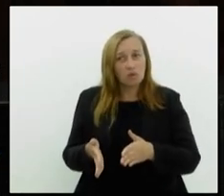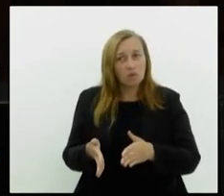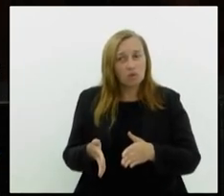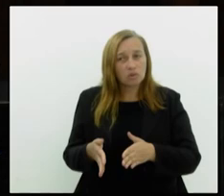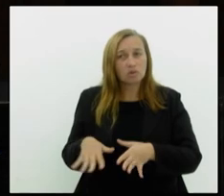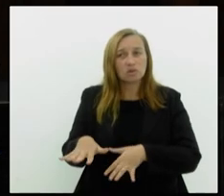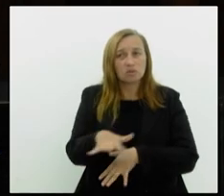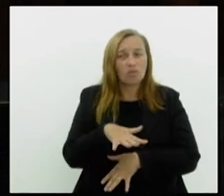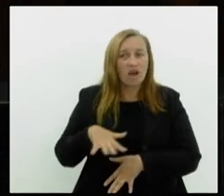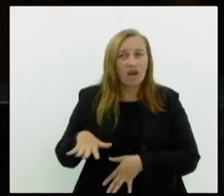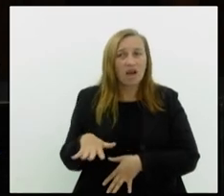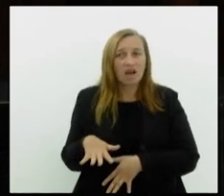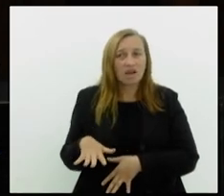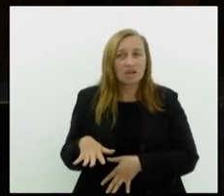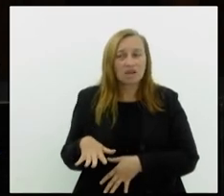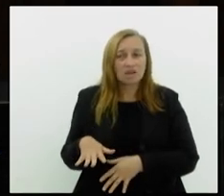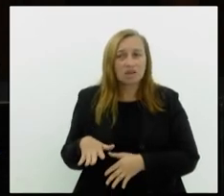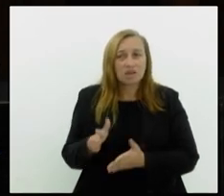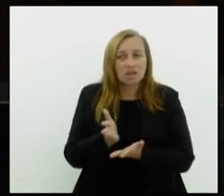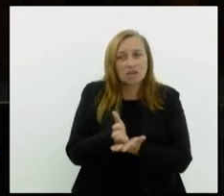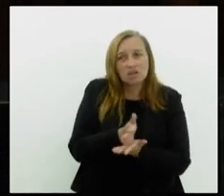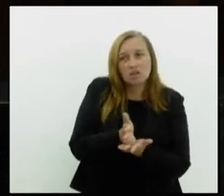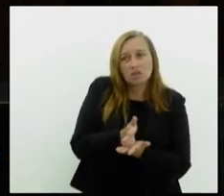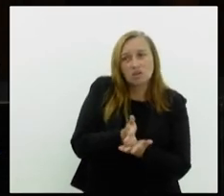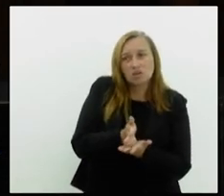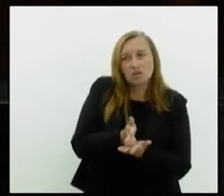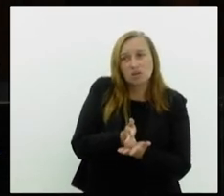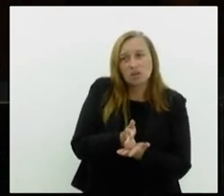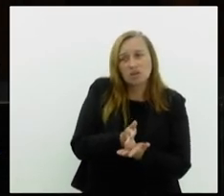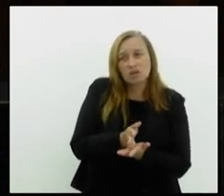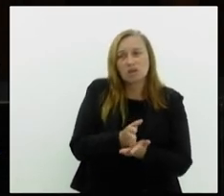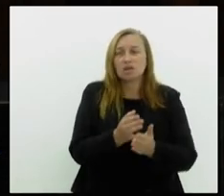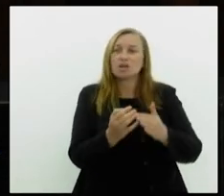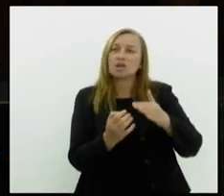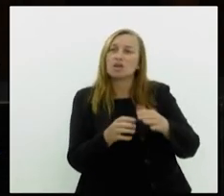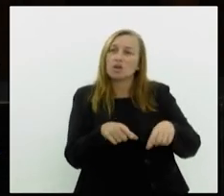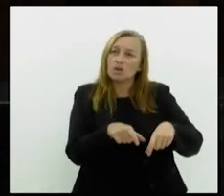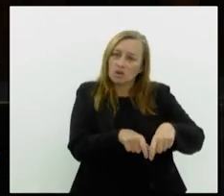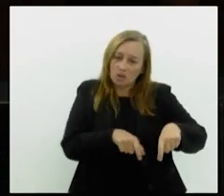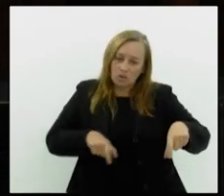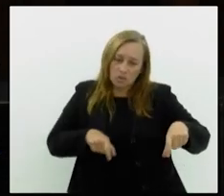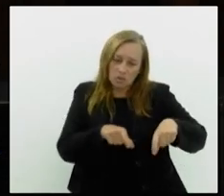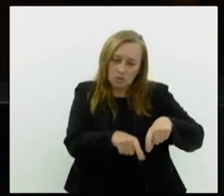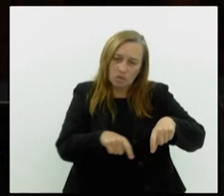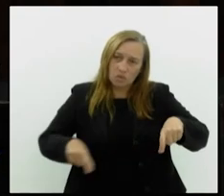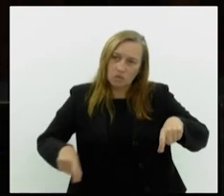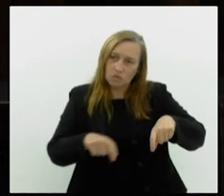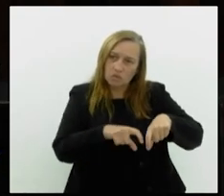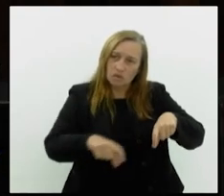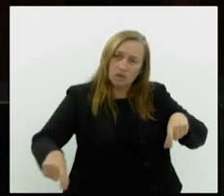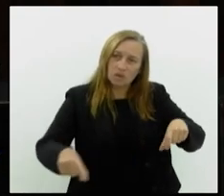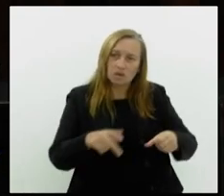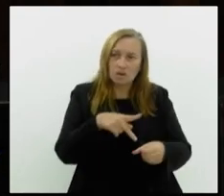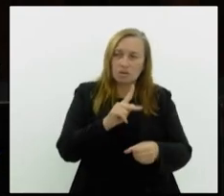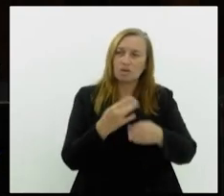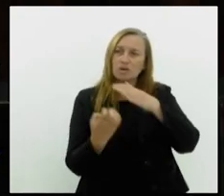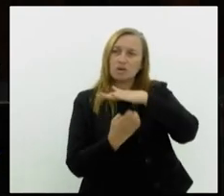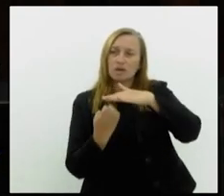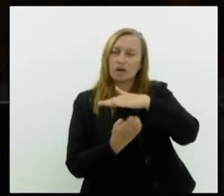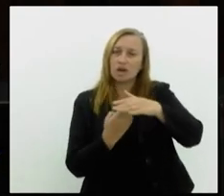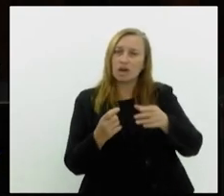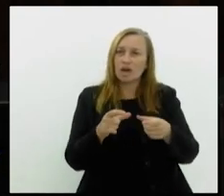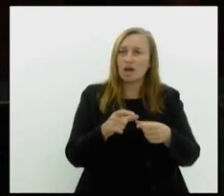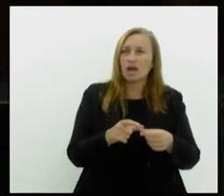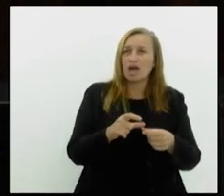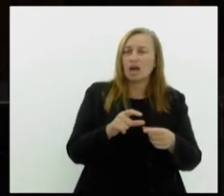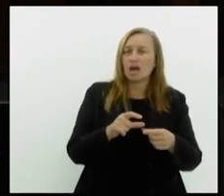terreno em que cortam dutos da Petrobras e que a planta original até